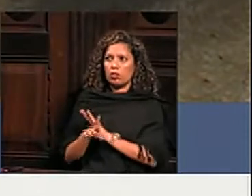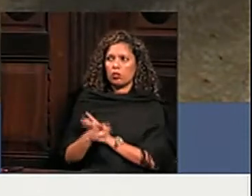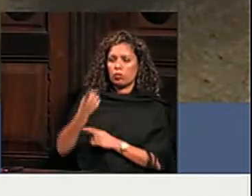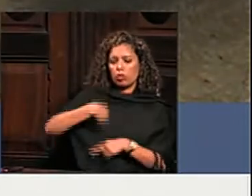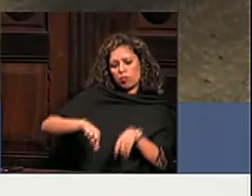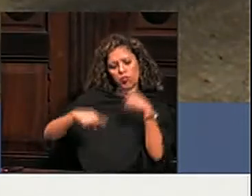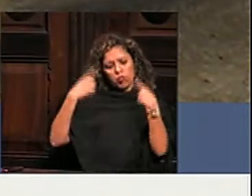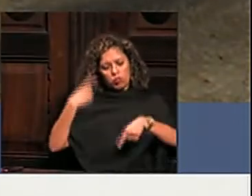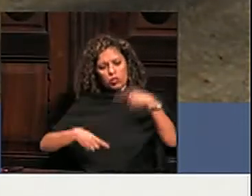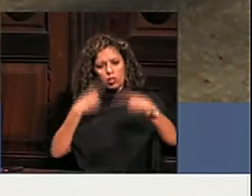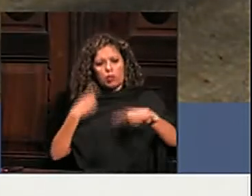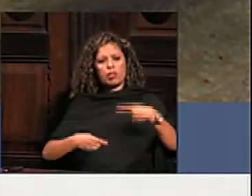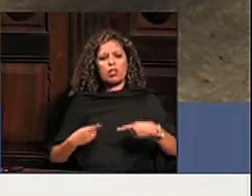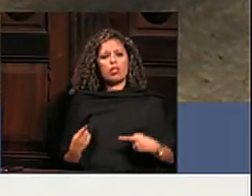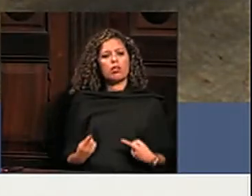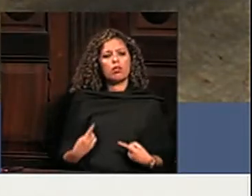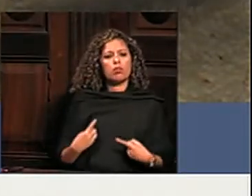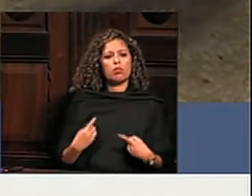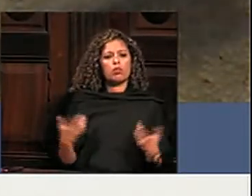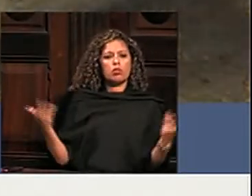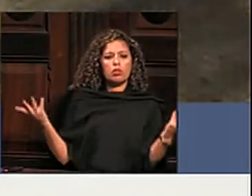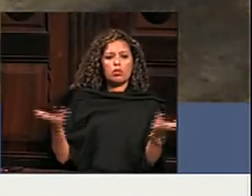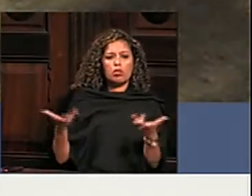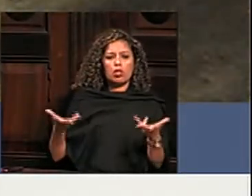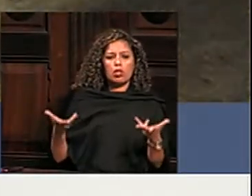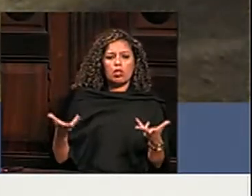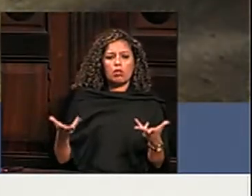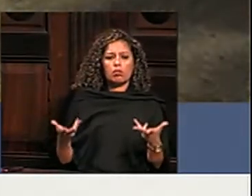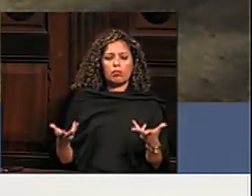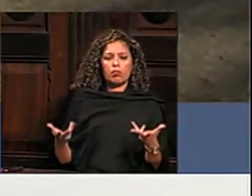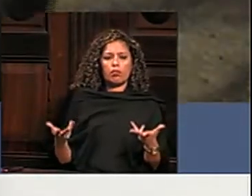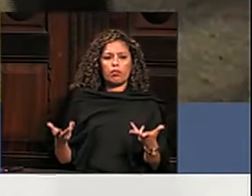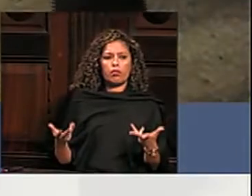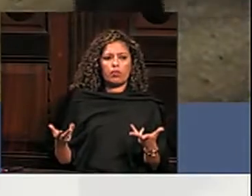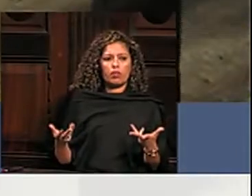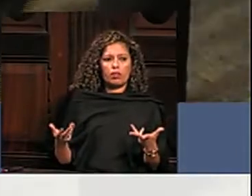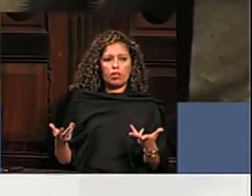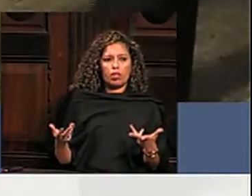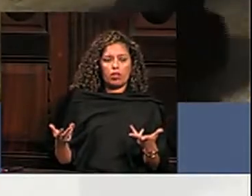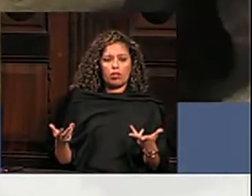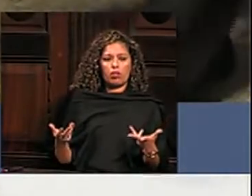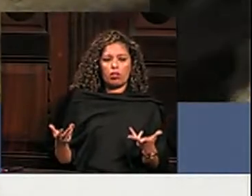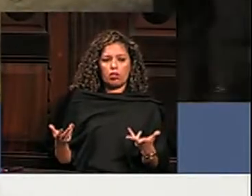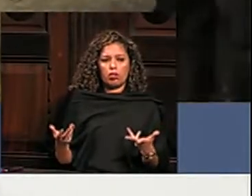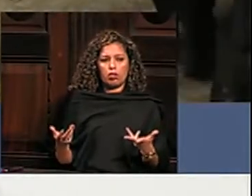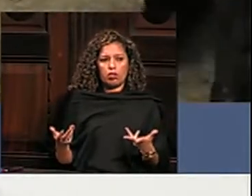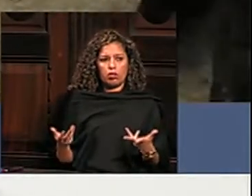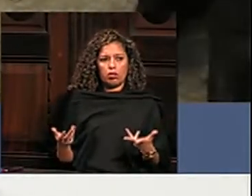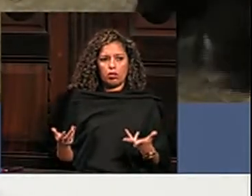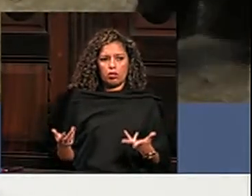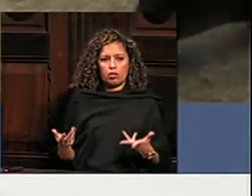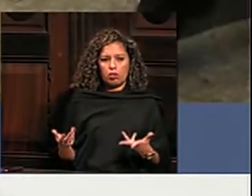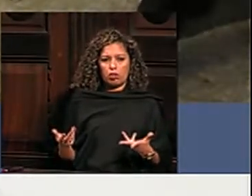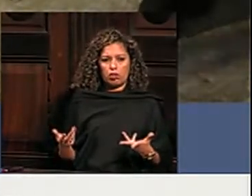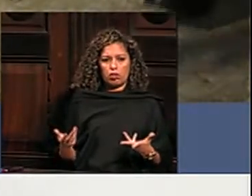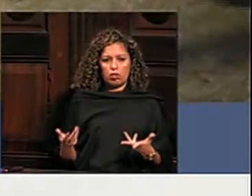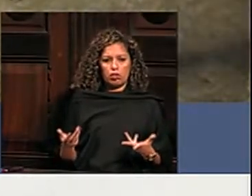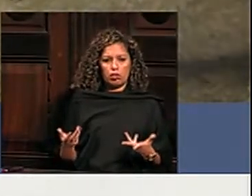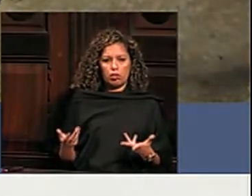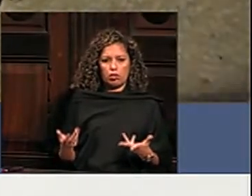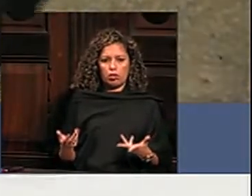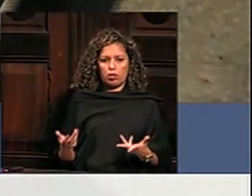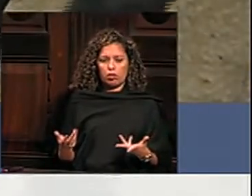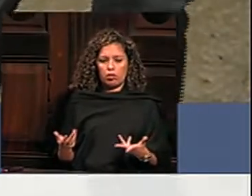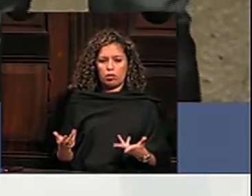da defensoria e, ao final, por controladoria. Mas eu digo que tinha também alguns debates sobre como é que